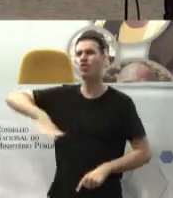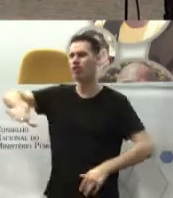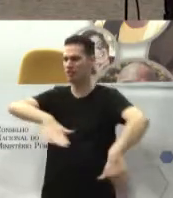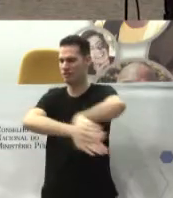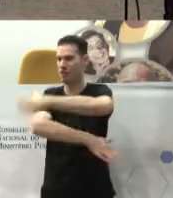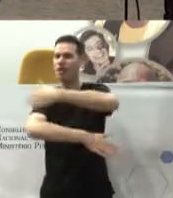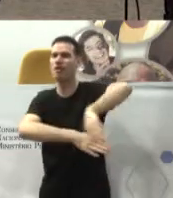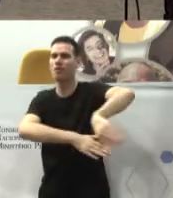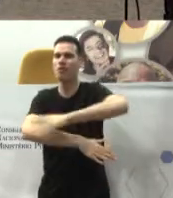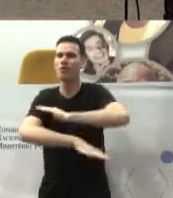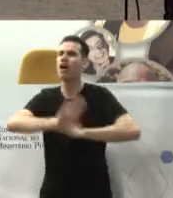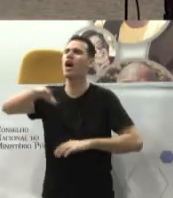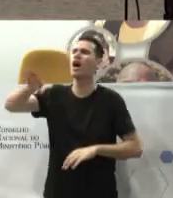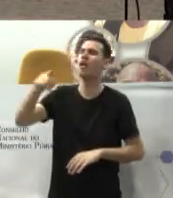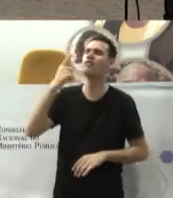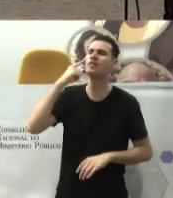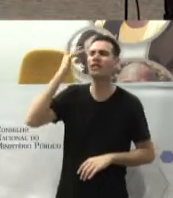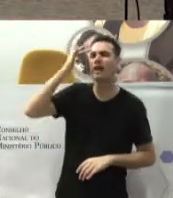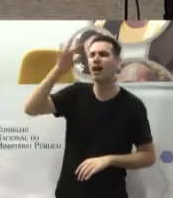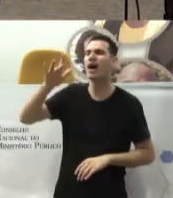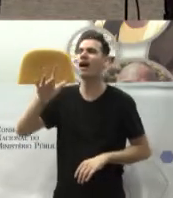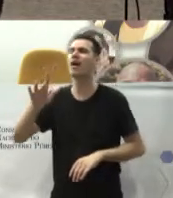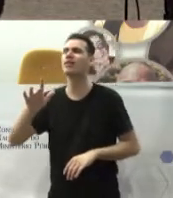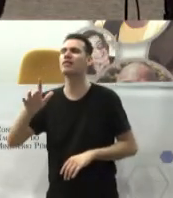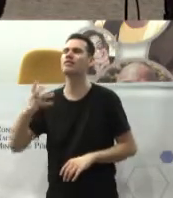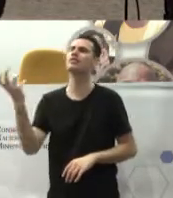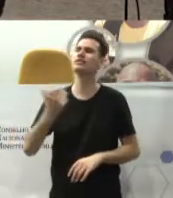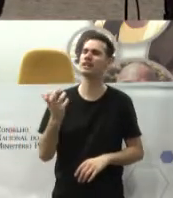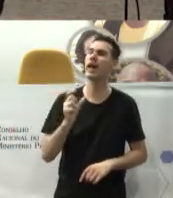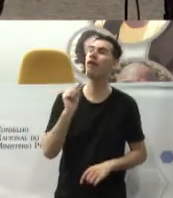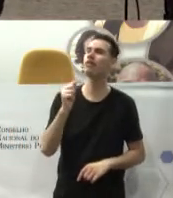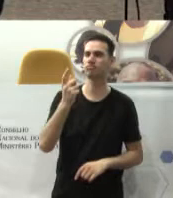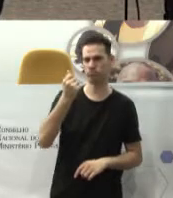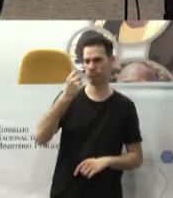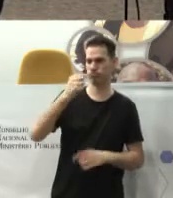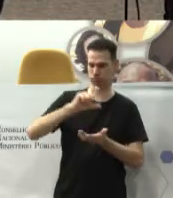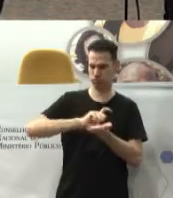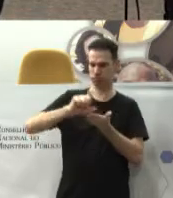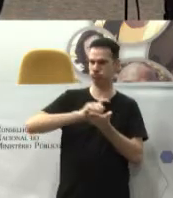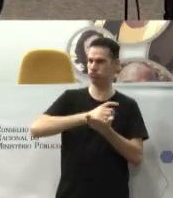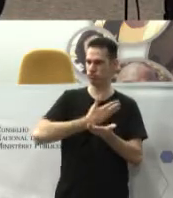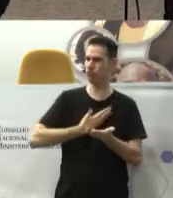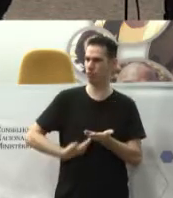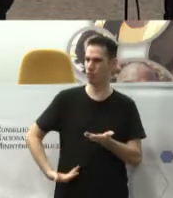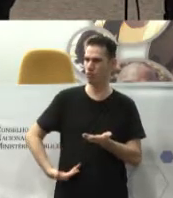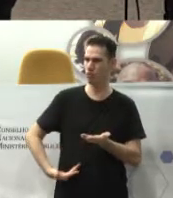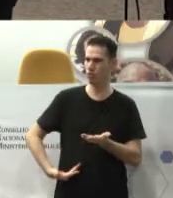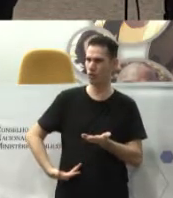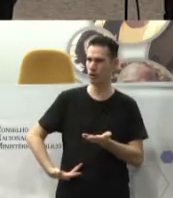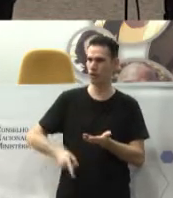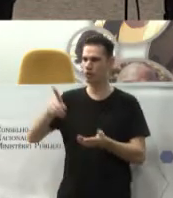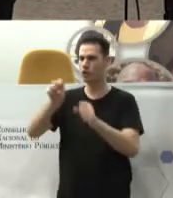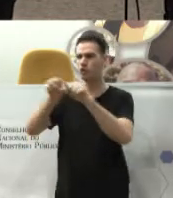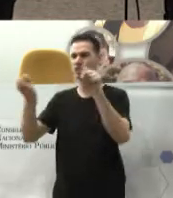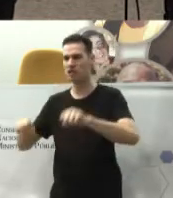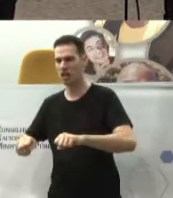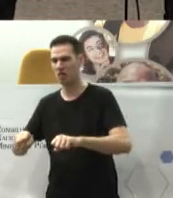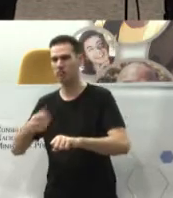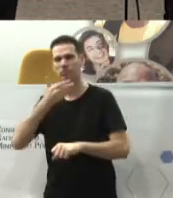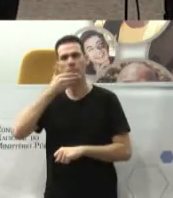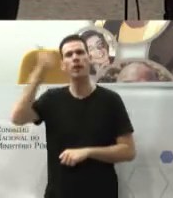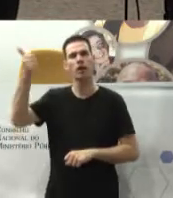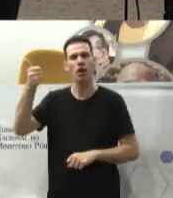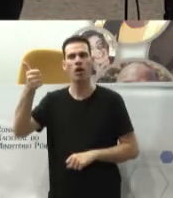ali aleatoriamente. O que, que você quer? Você quer mais recursos públicos para um sistema de saúde melhor, que atenda melhor você e